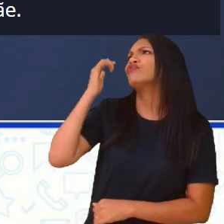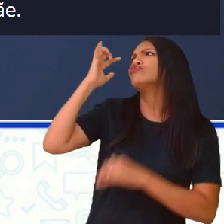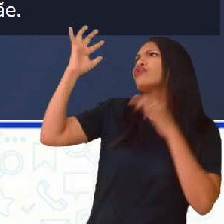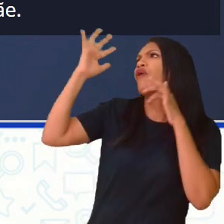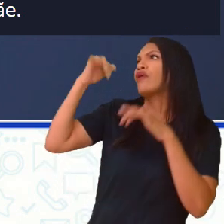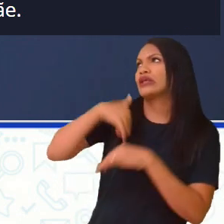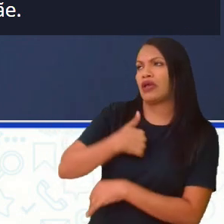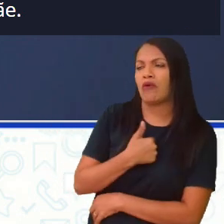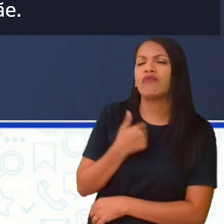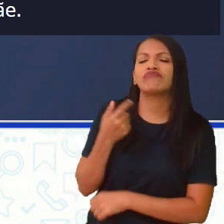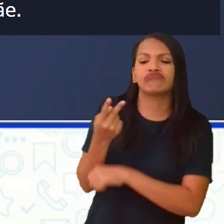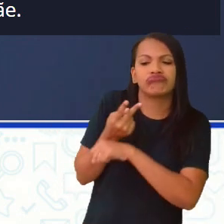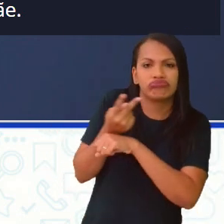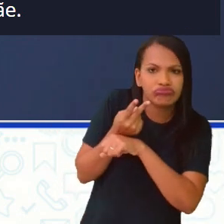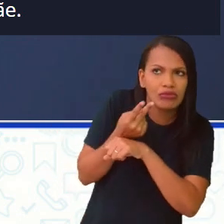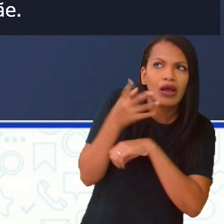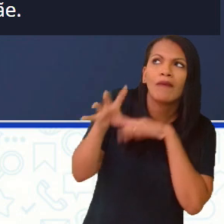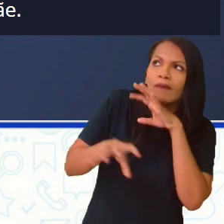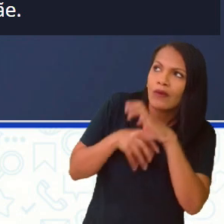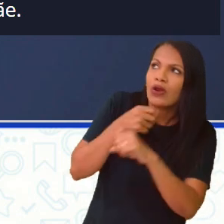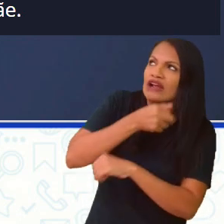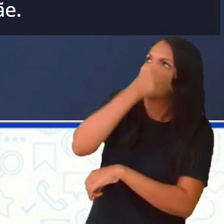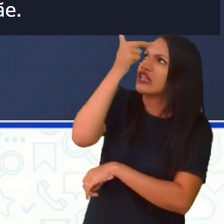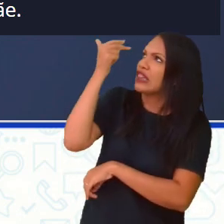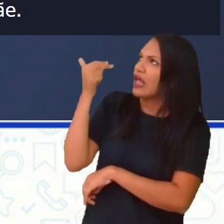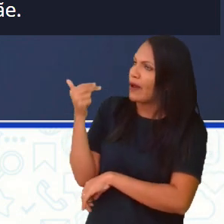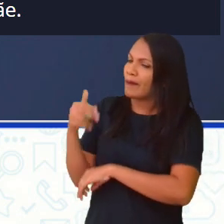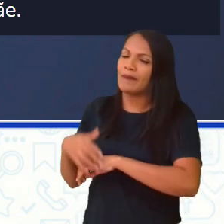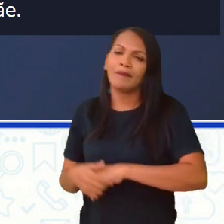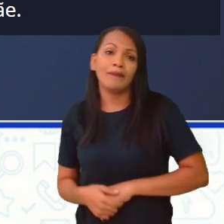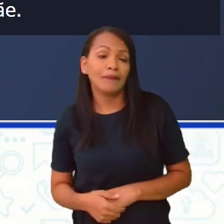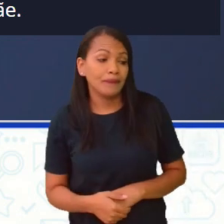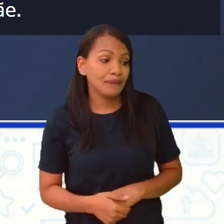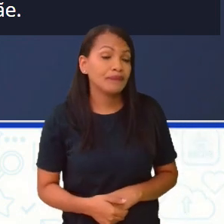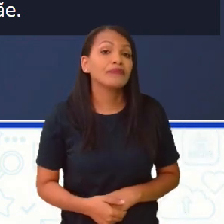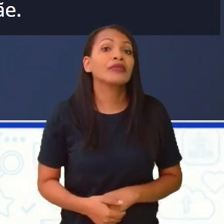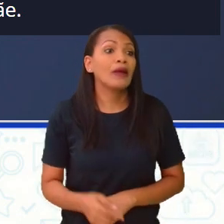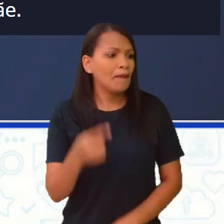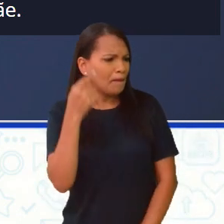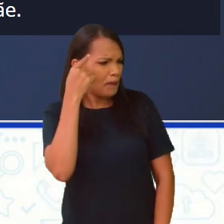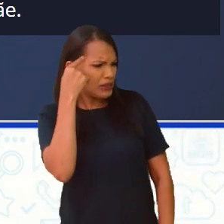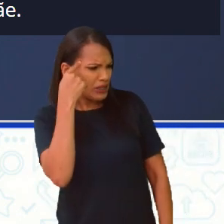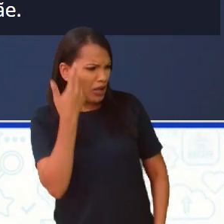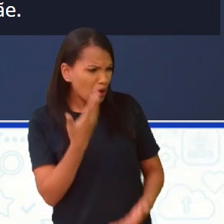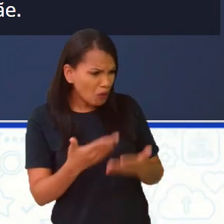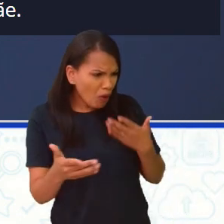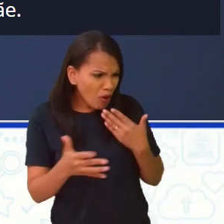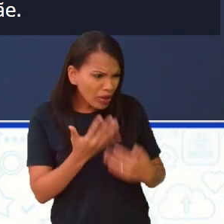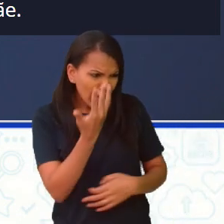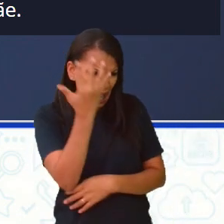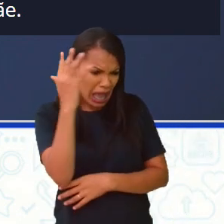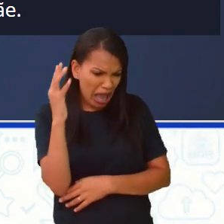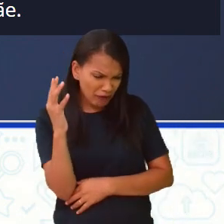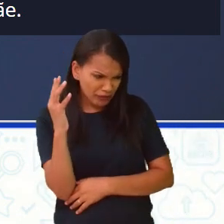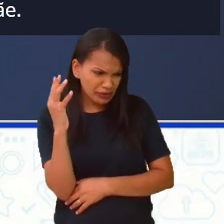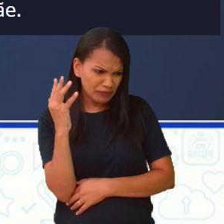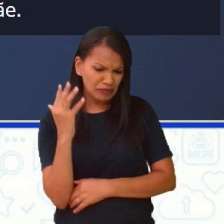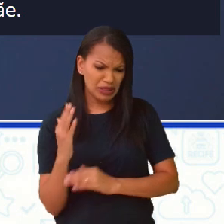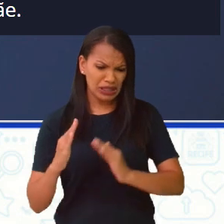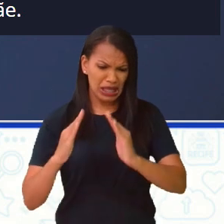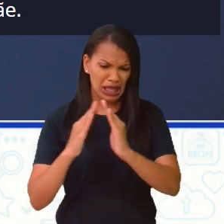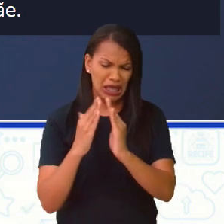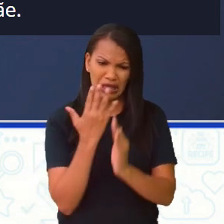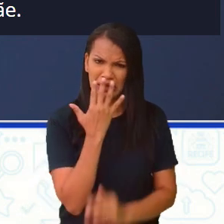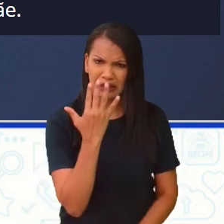árvore de Natal, acrescentou a pequena árvore. Pensa que os homens querem qualquer árvore para enfeitar seus lares? Filha,